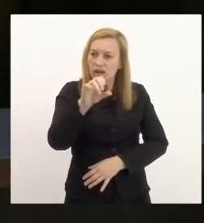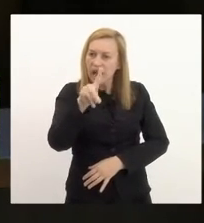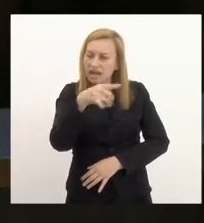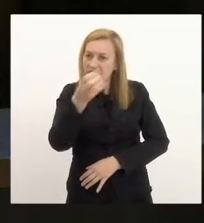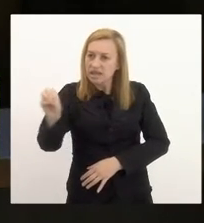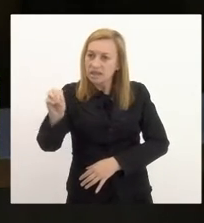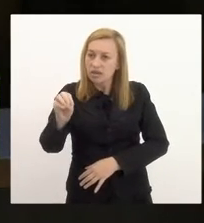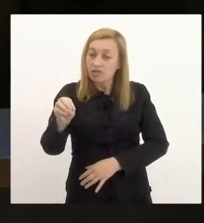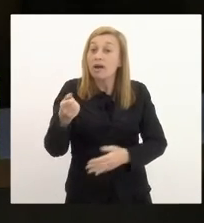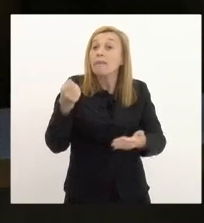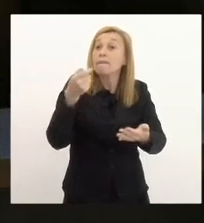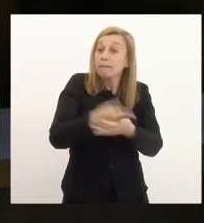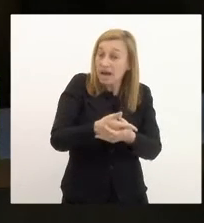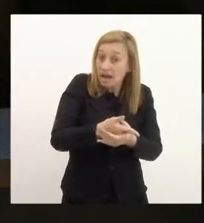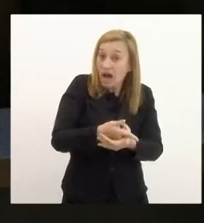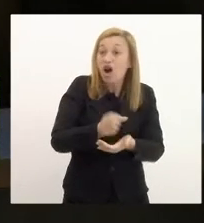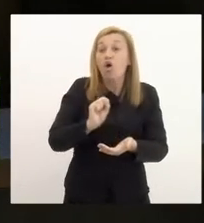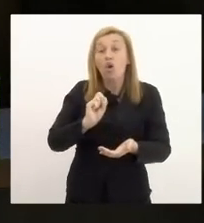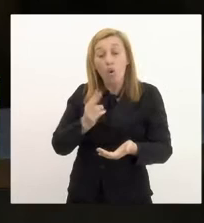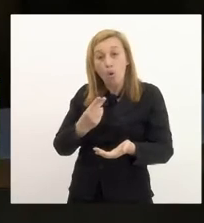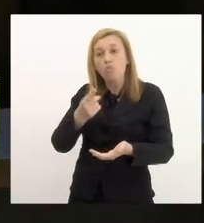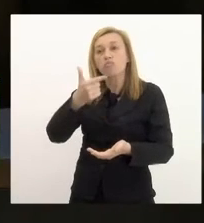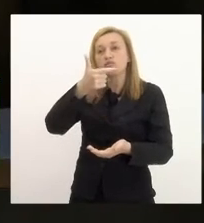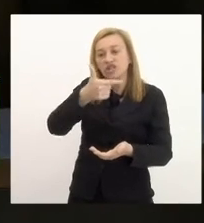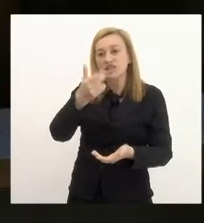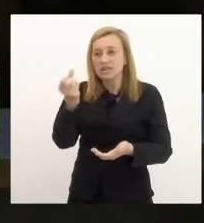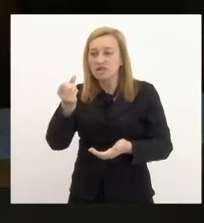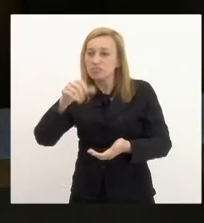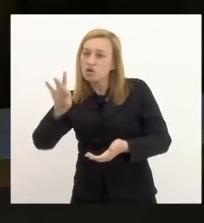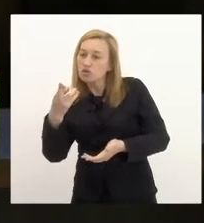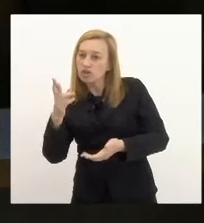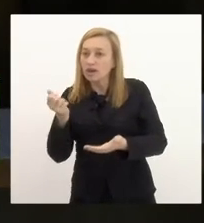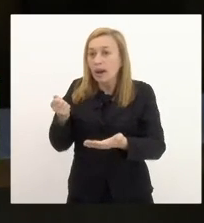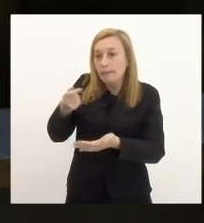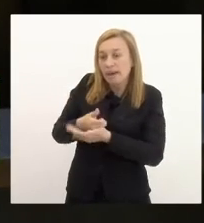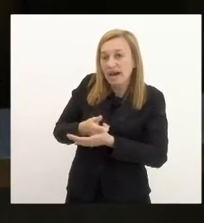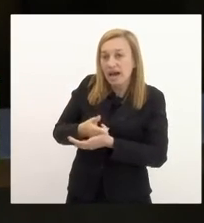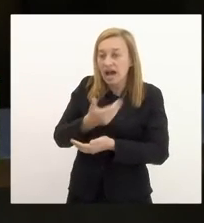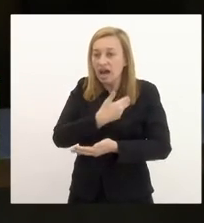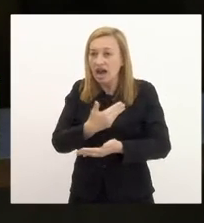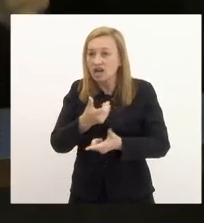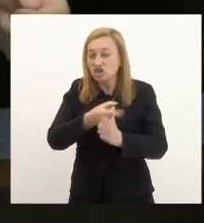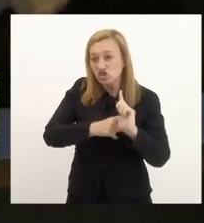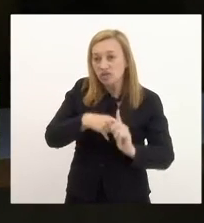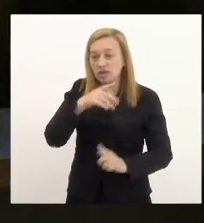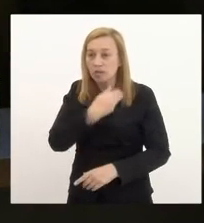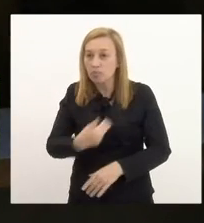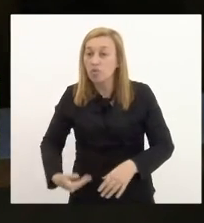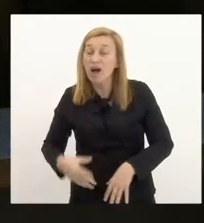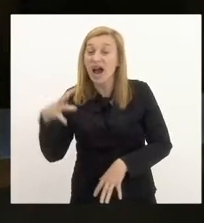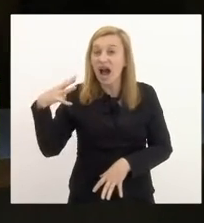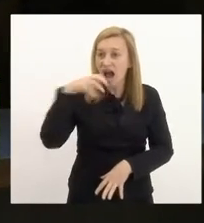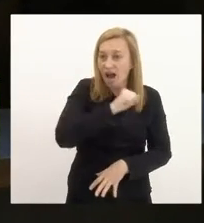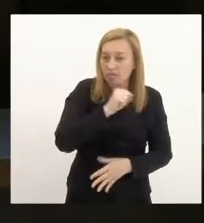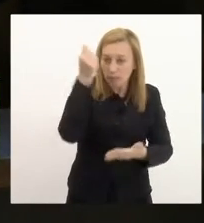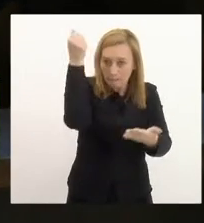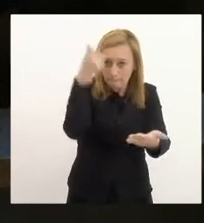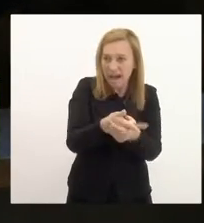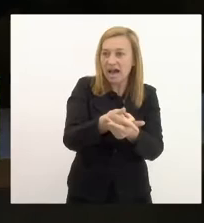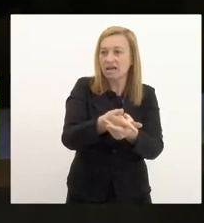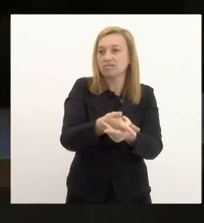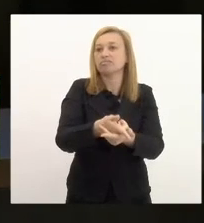deverá pagar o poder apagar 26 bilhões de reais a dívida pública imediatamente numa só